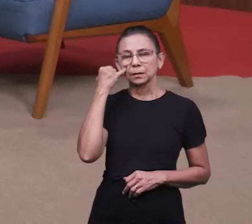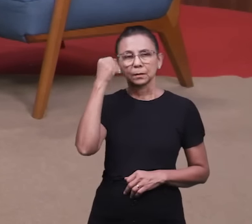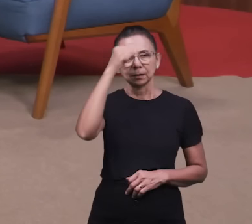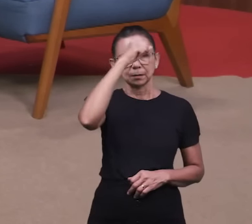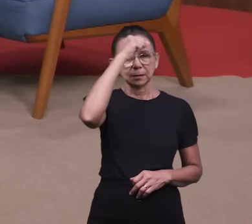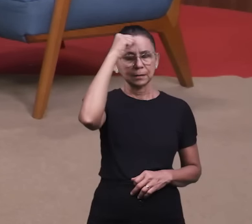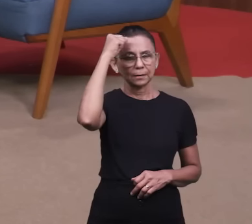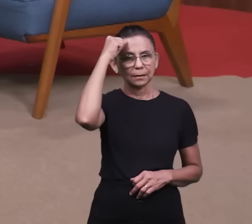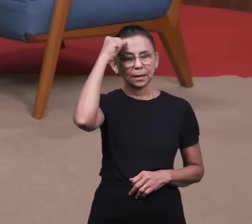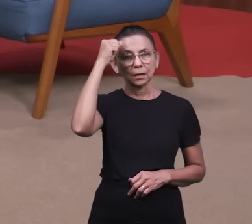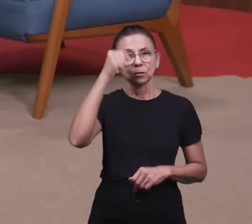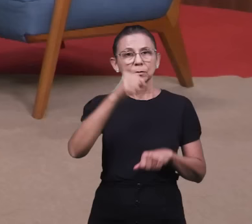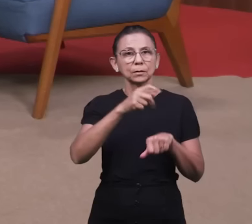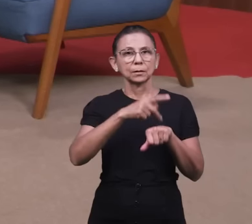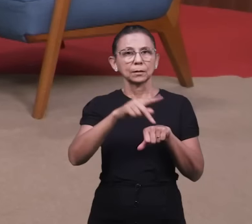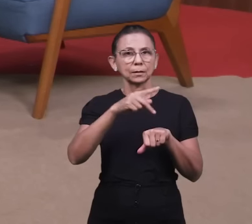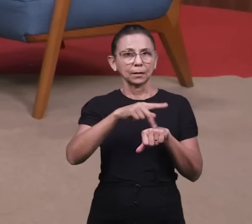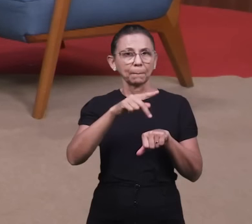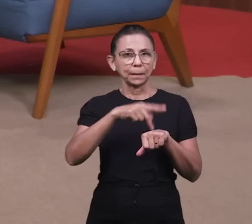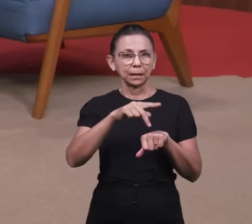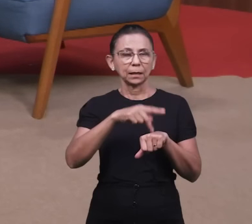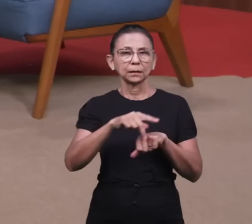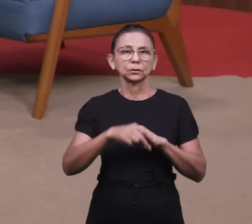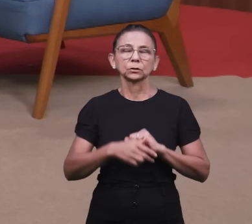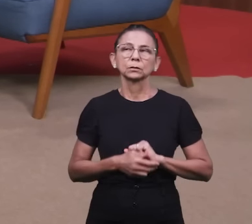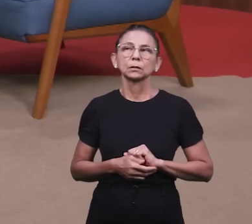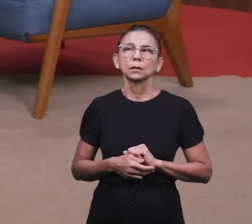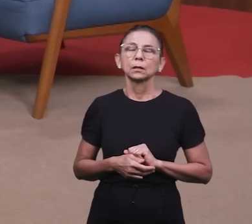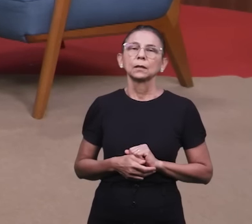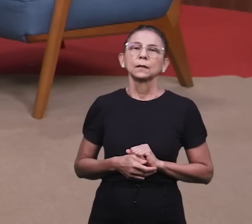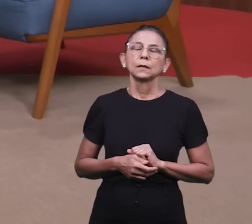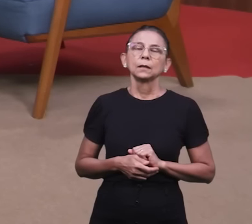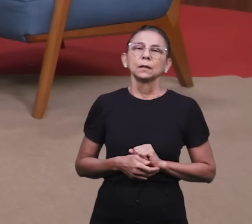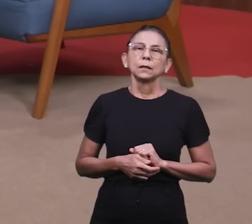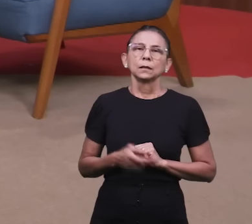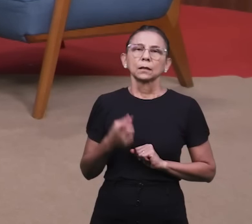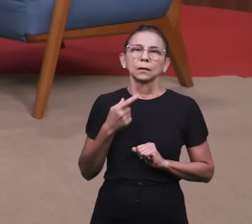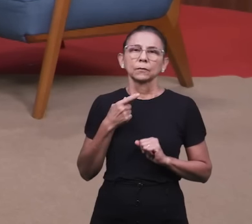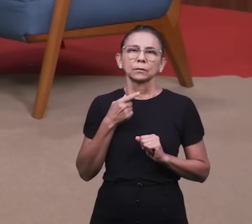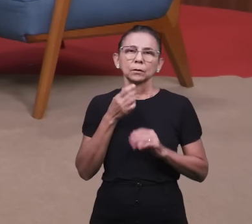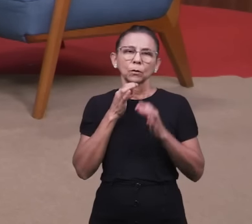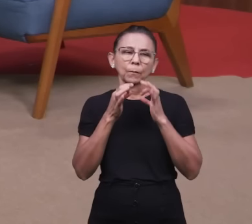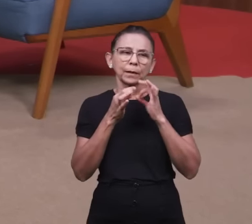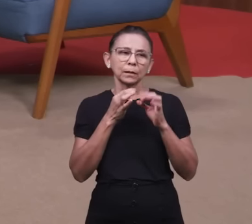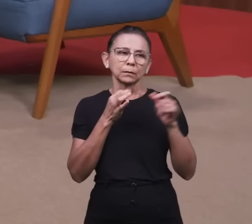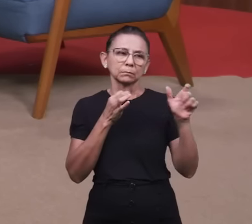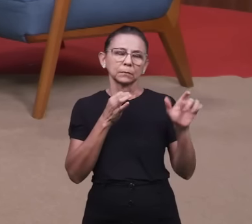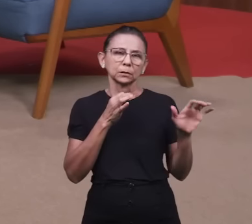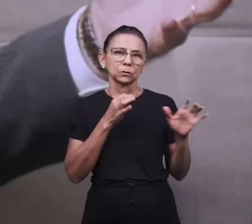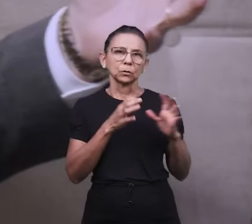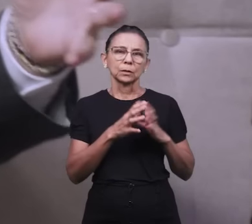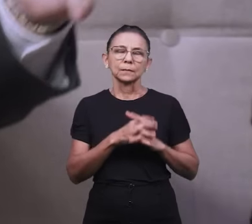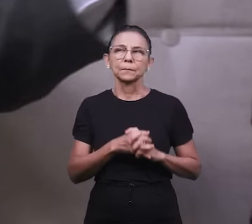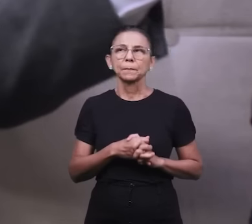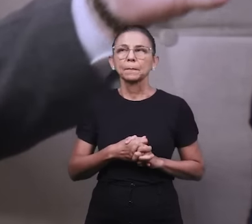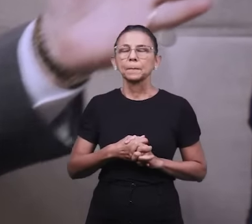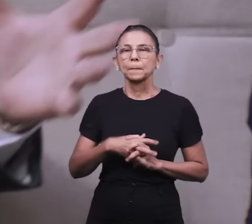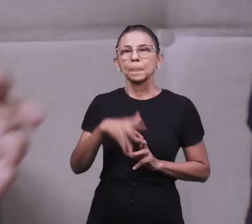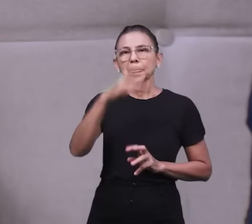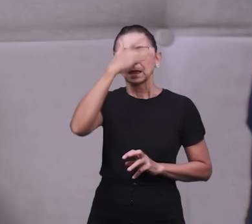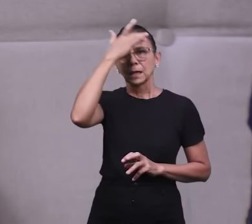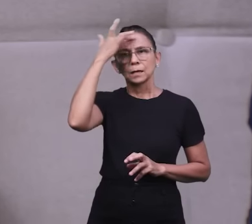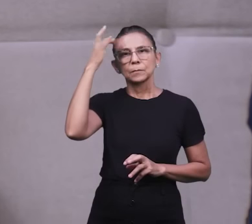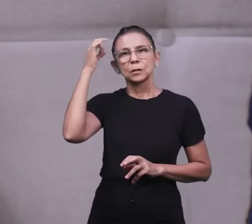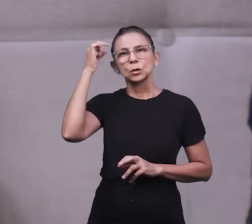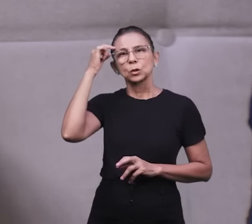prática passou Sérgio que você às vezes as pessoas às vezes eu tava comentando com os irmãos na igreja existem pessoas acham que todo mundo